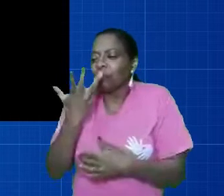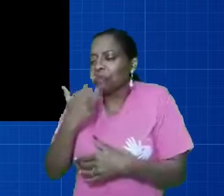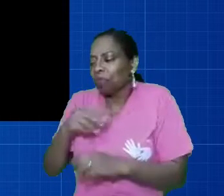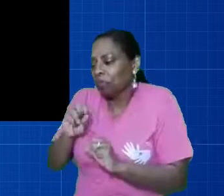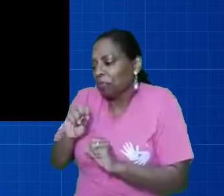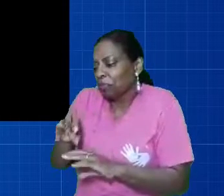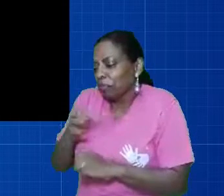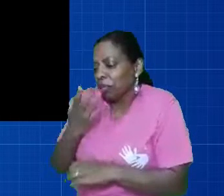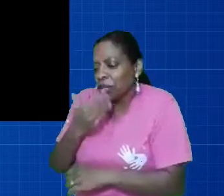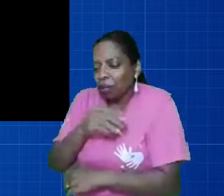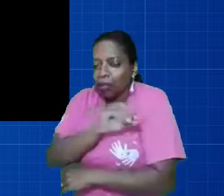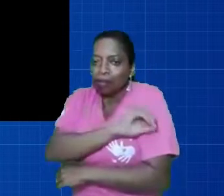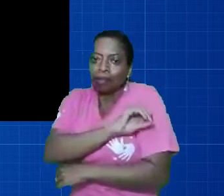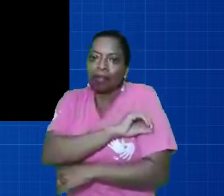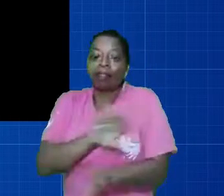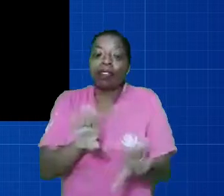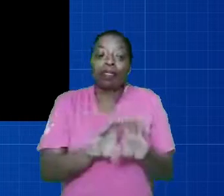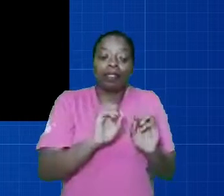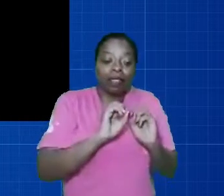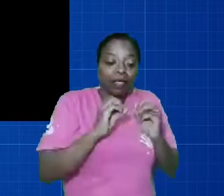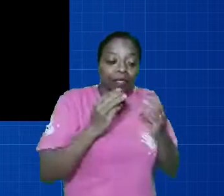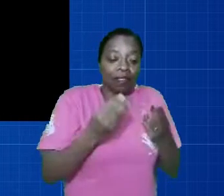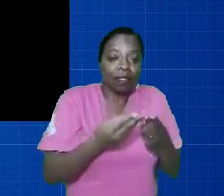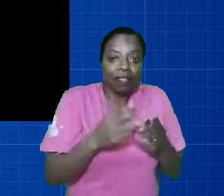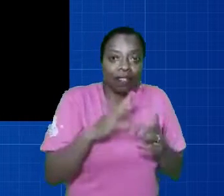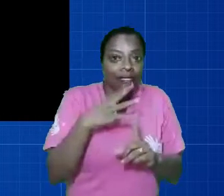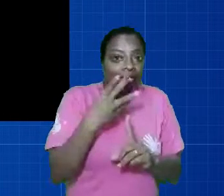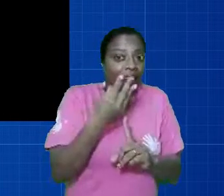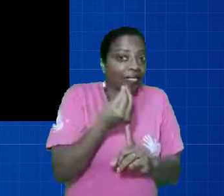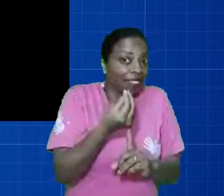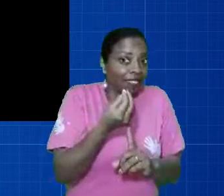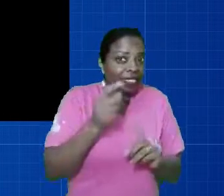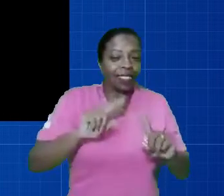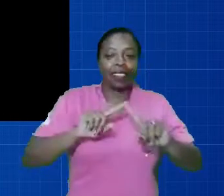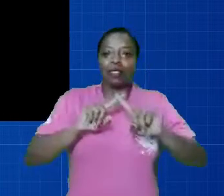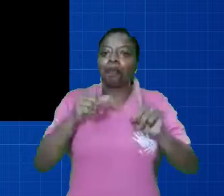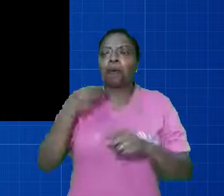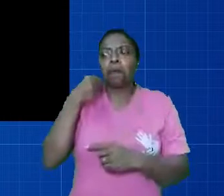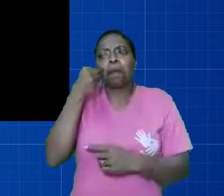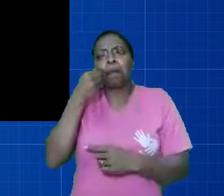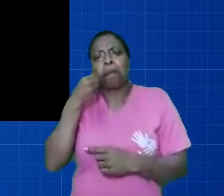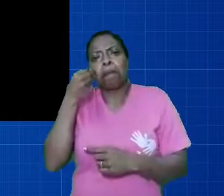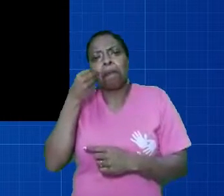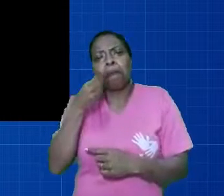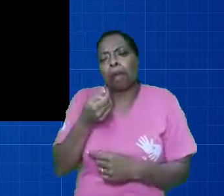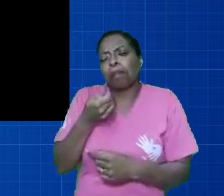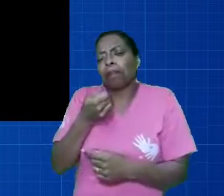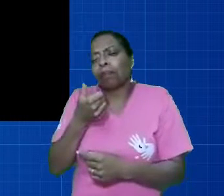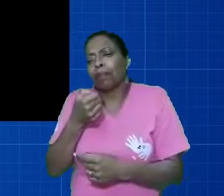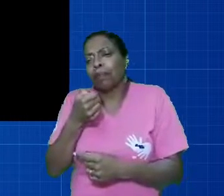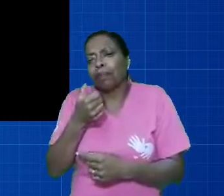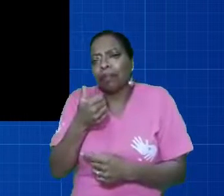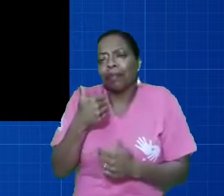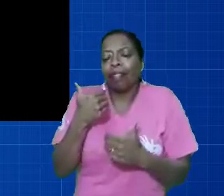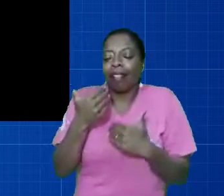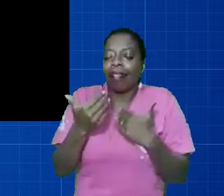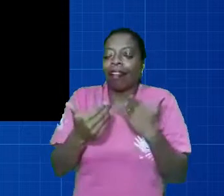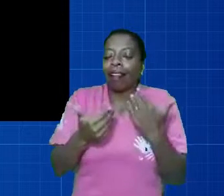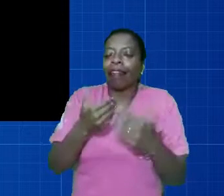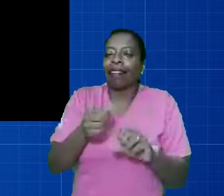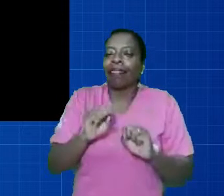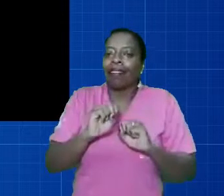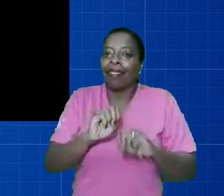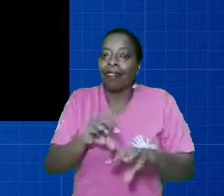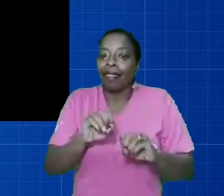experiência com oficinas na área de arte, mas não tinha aquela experiência como professor do ensino